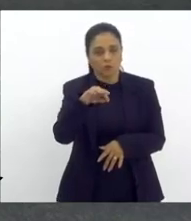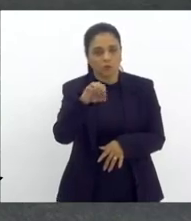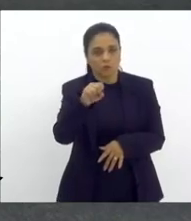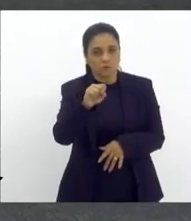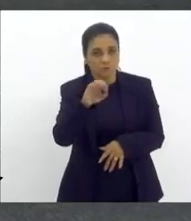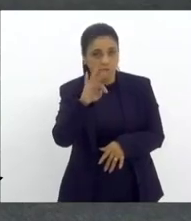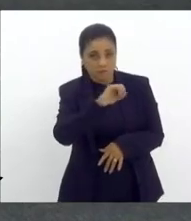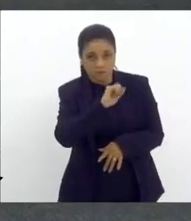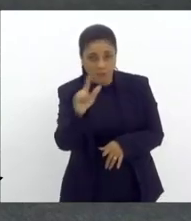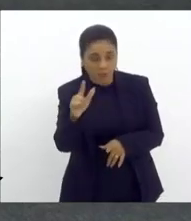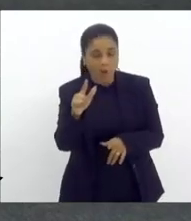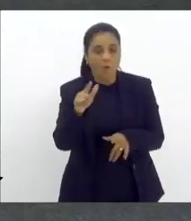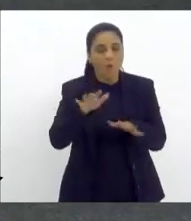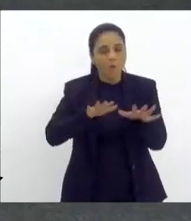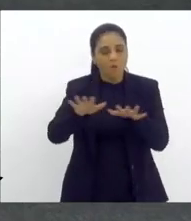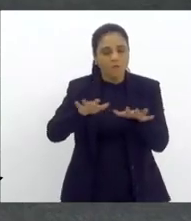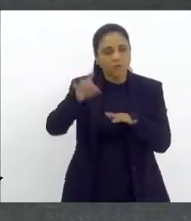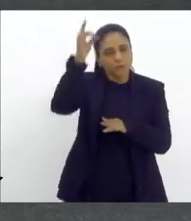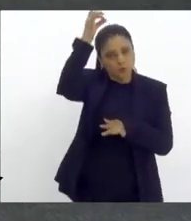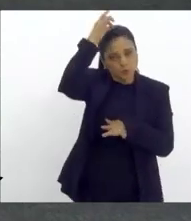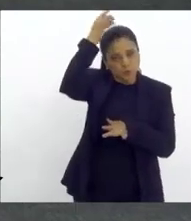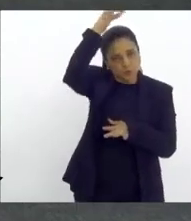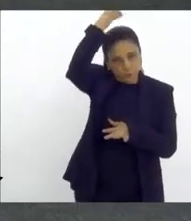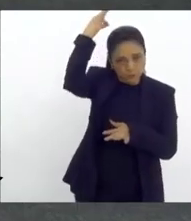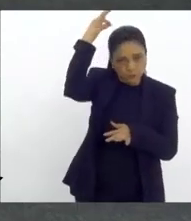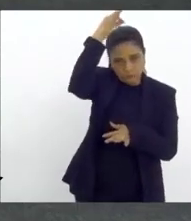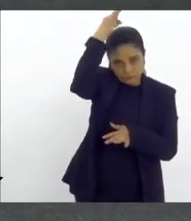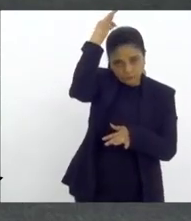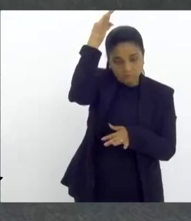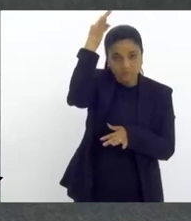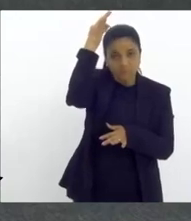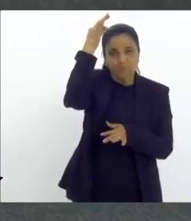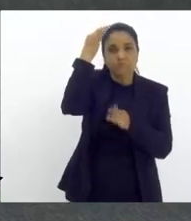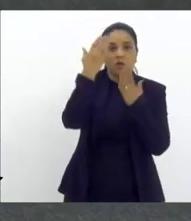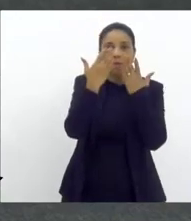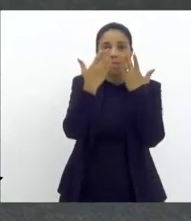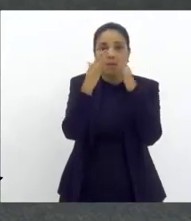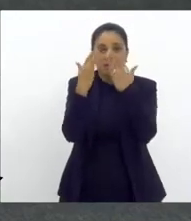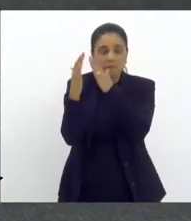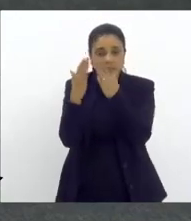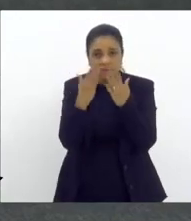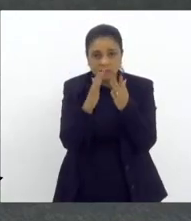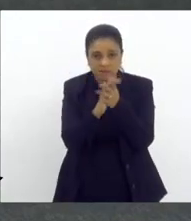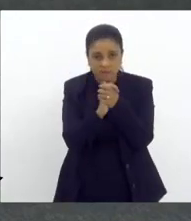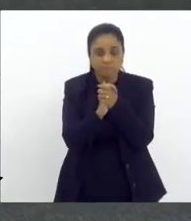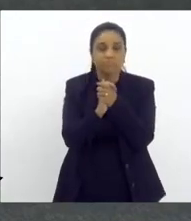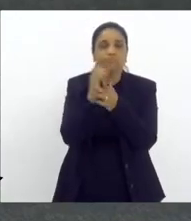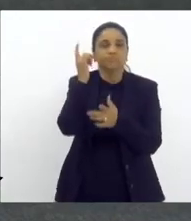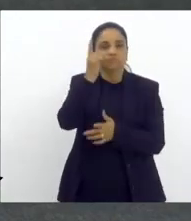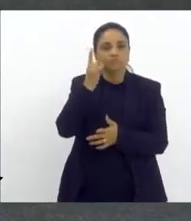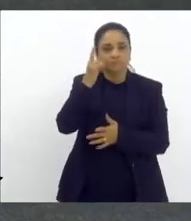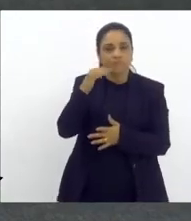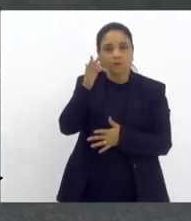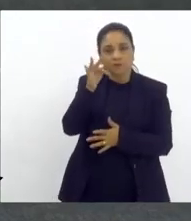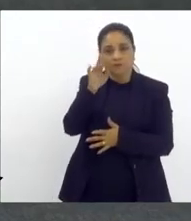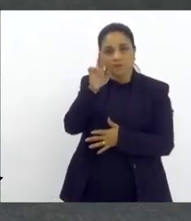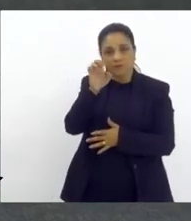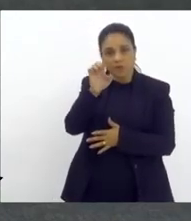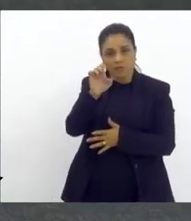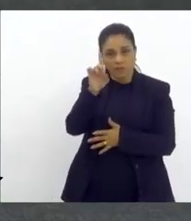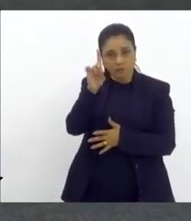é o movimento do Espírito Santo eu quero parabenizar o deputado Fred Pacheco